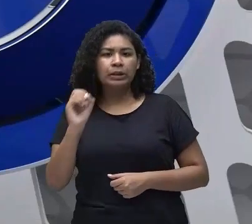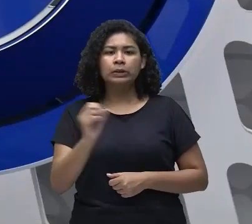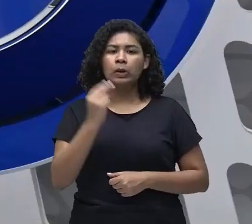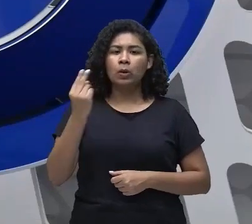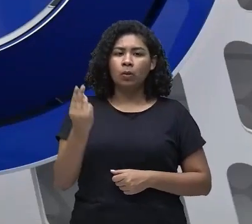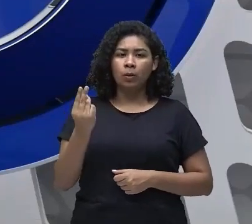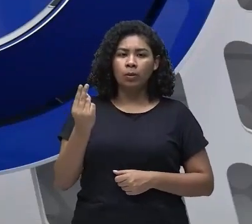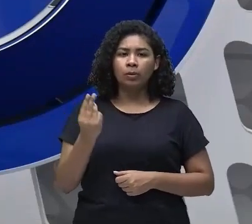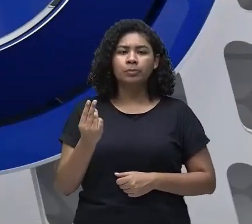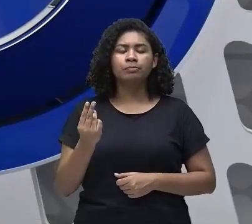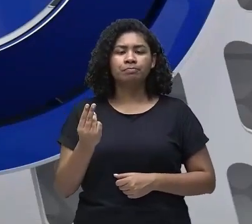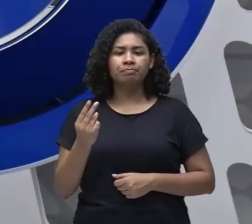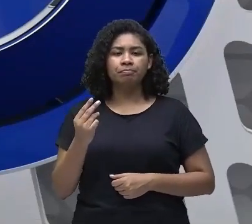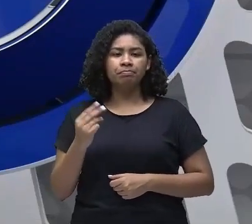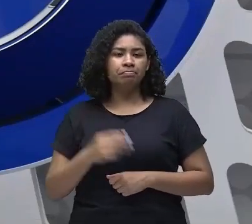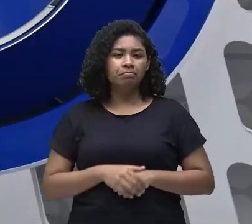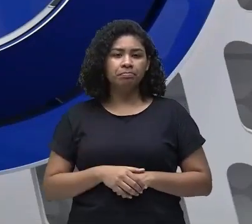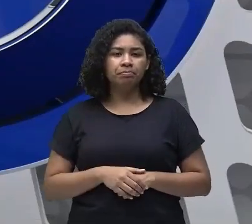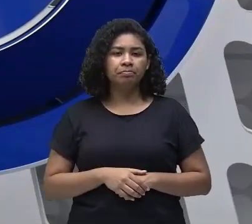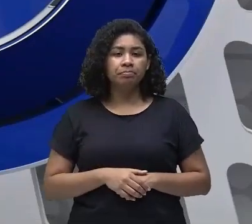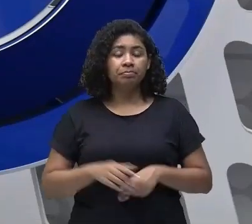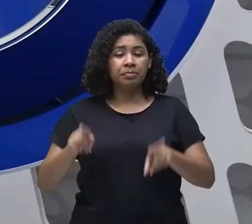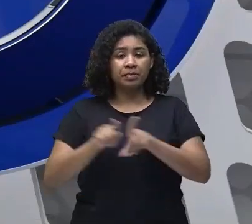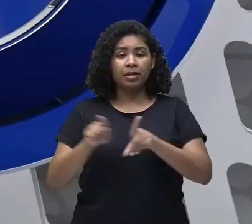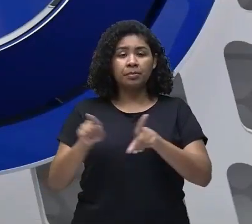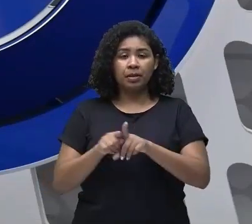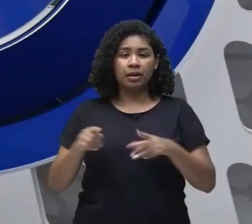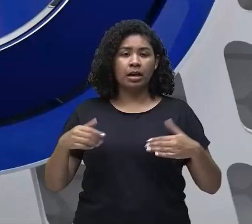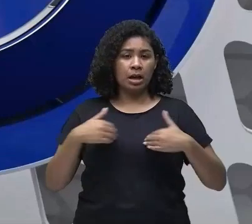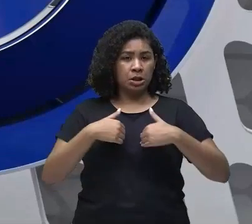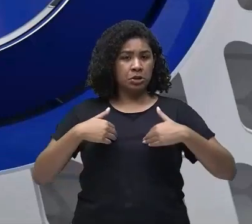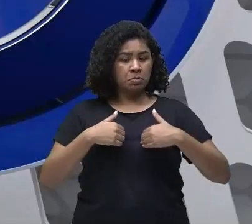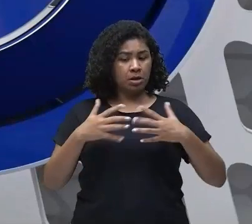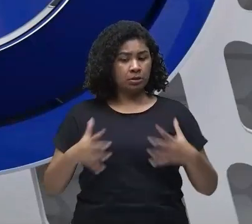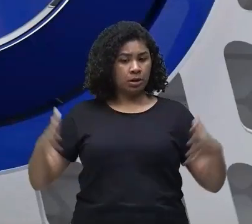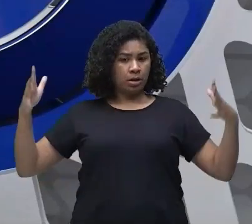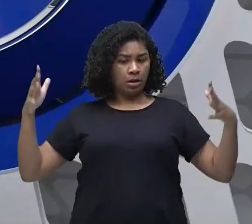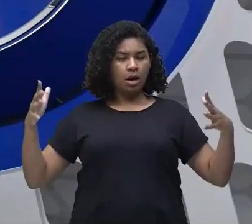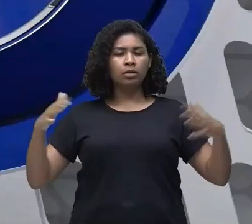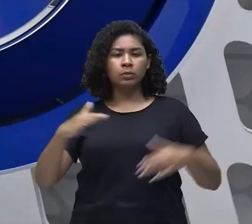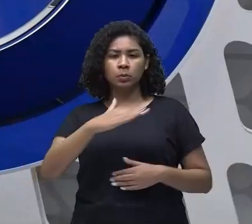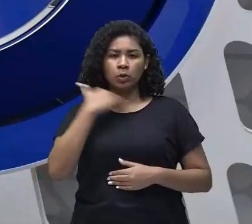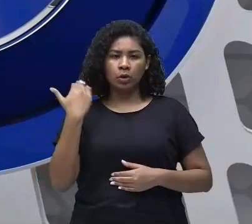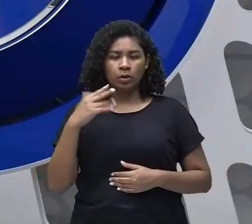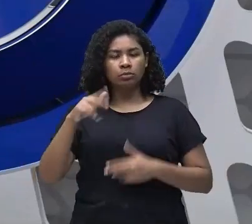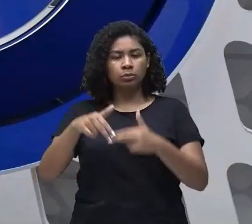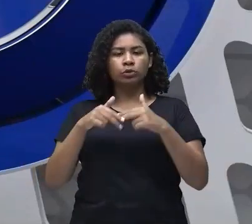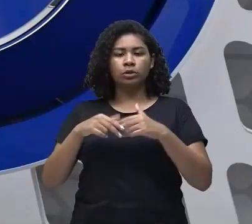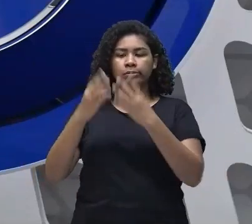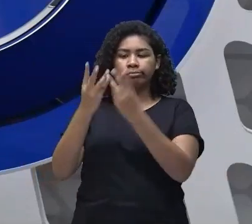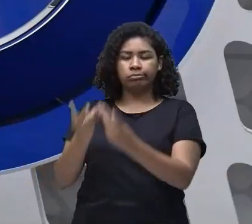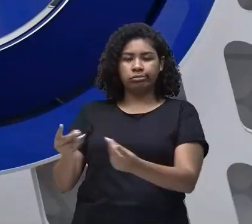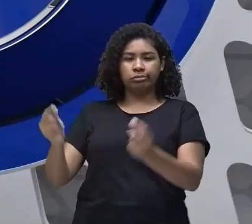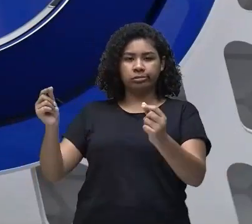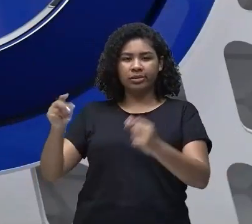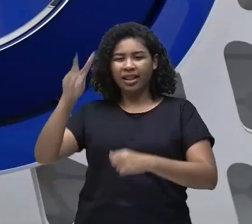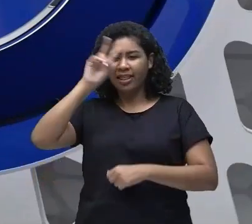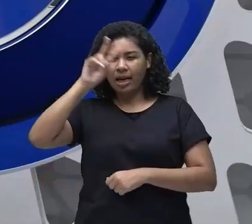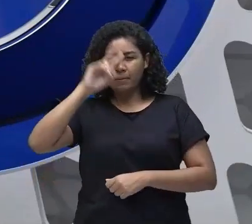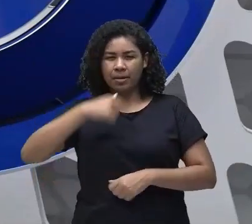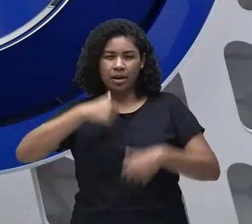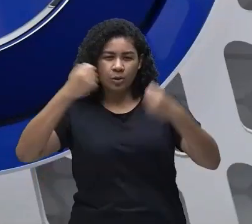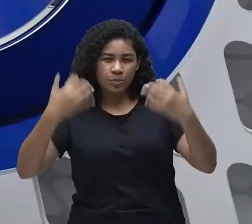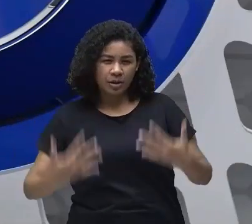de alimento e destruir até animais de grandes portes. Então, lembra que eu falei? Imagina numa